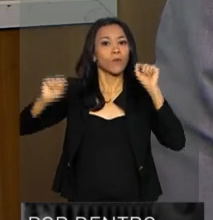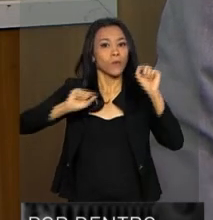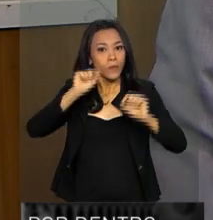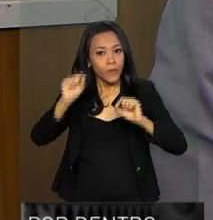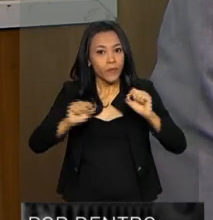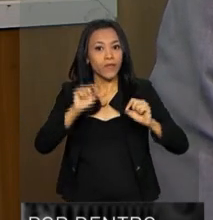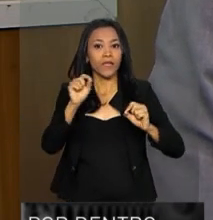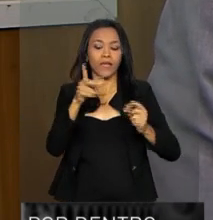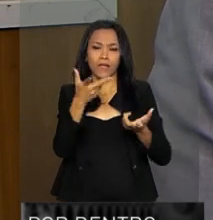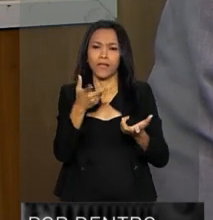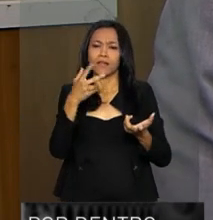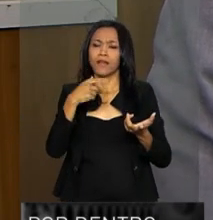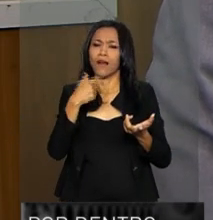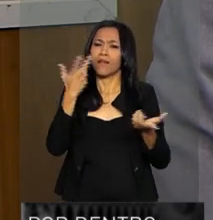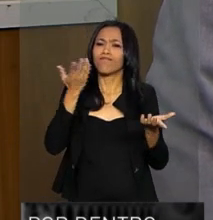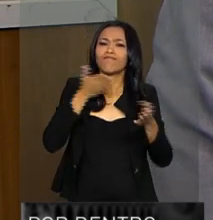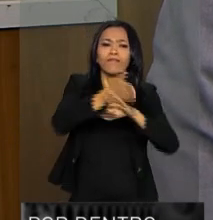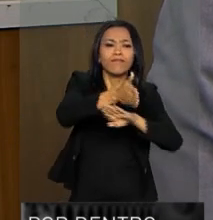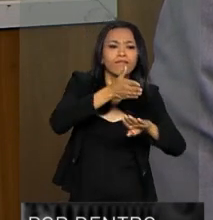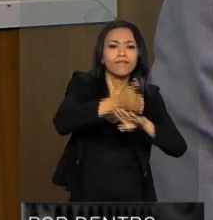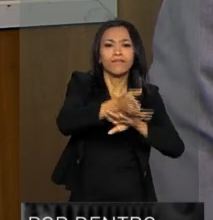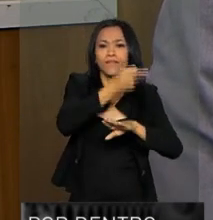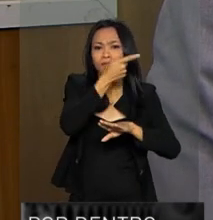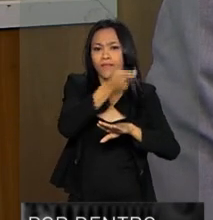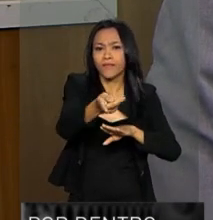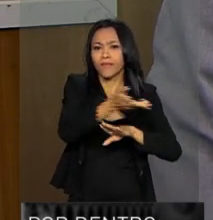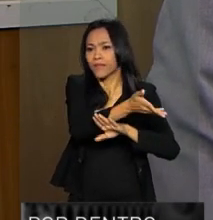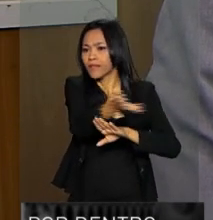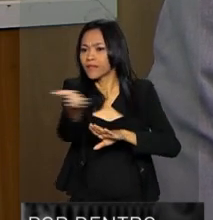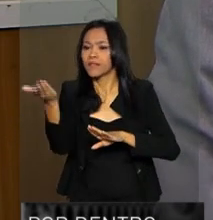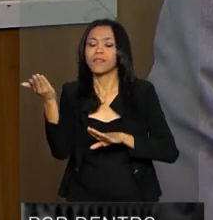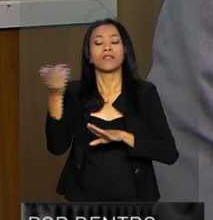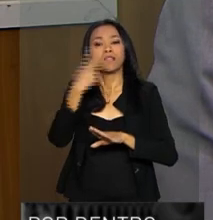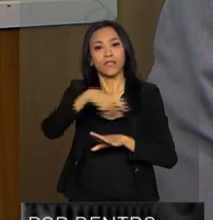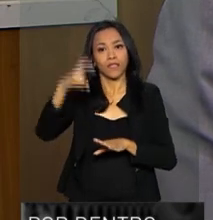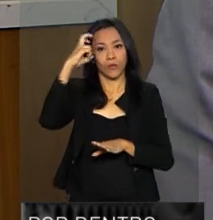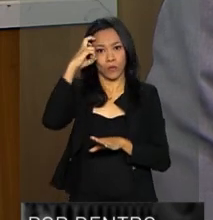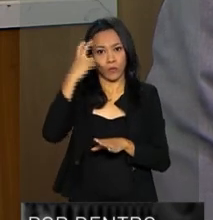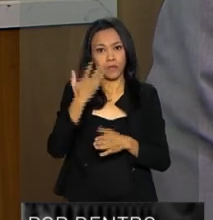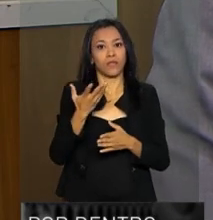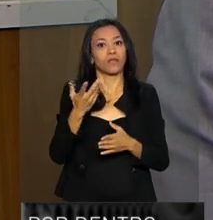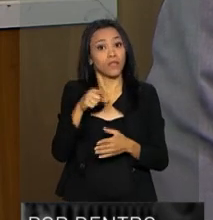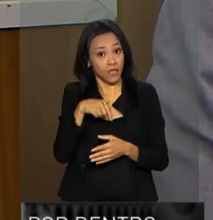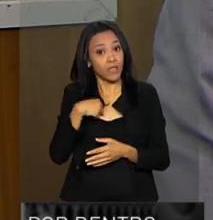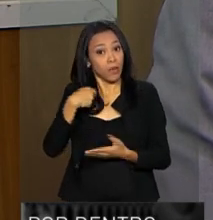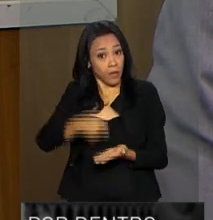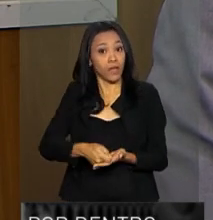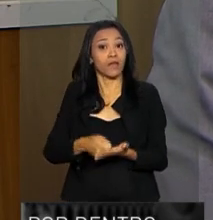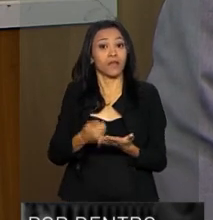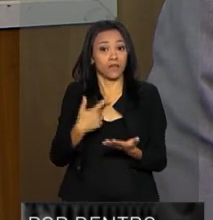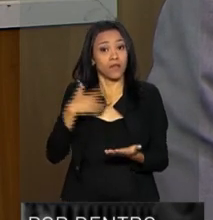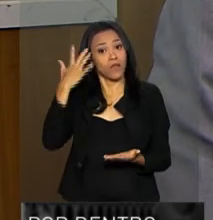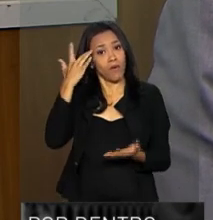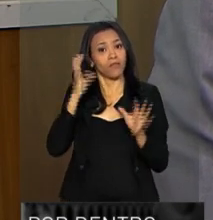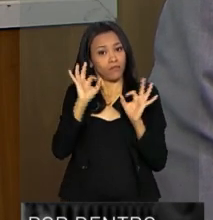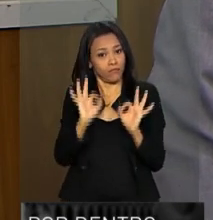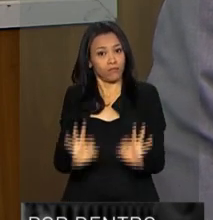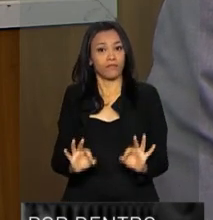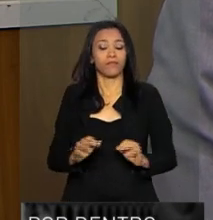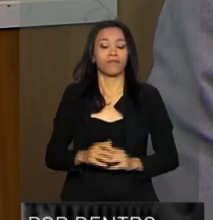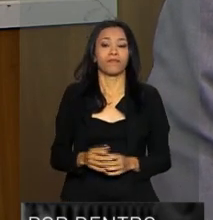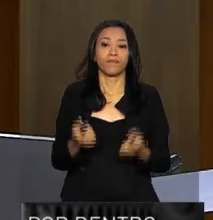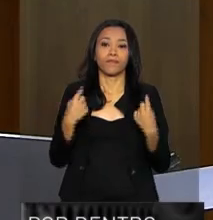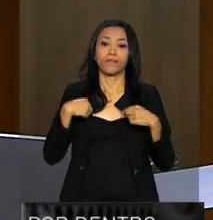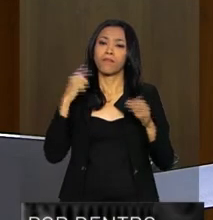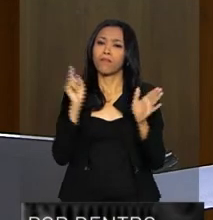cultural do consumo cultural e estão é pagando por isso que eu acho bastante justo e adequado não tem